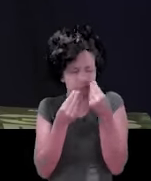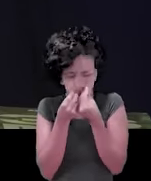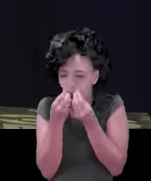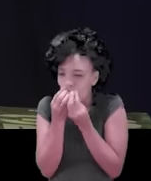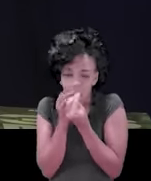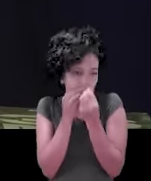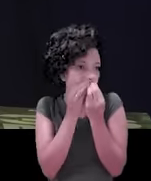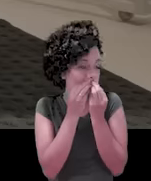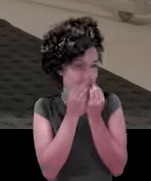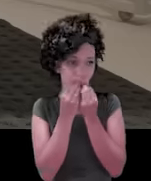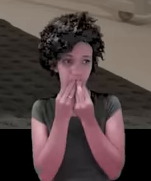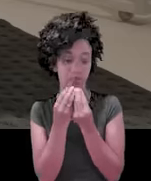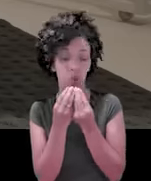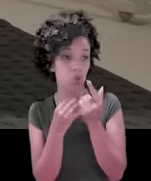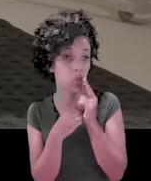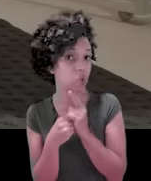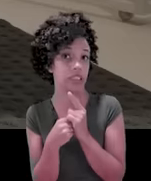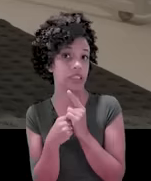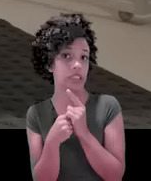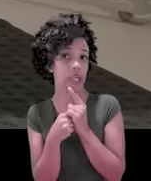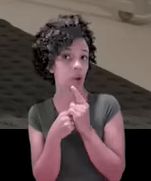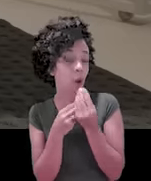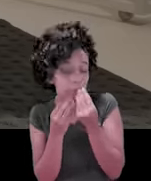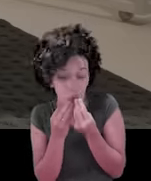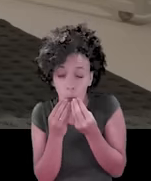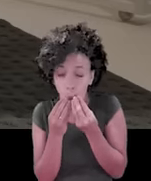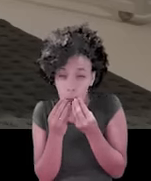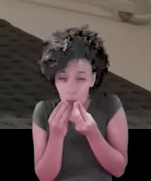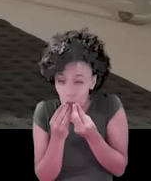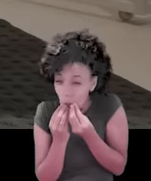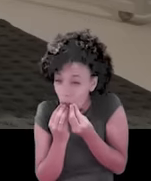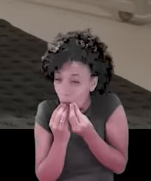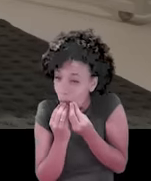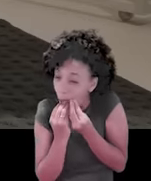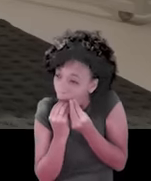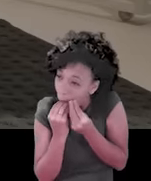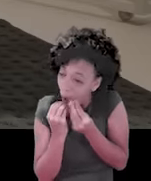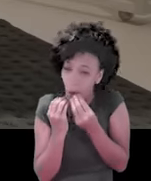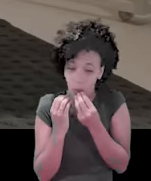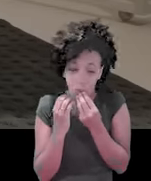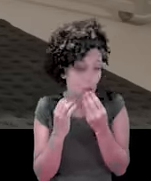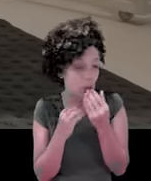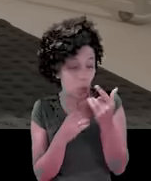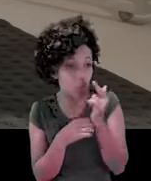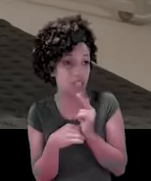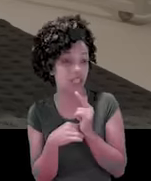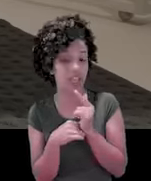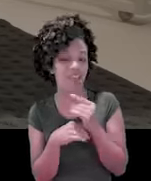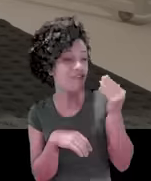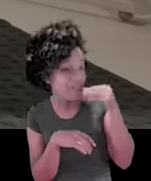pela espinhaço e eu não conseguia comer não consegui abrir minha boca para marcar direito não tá fraco cara